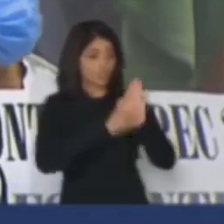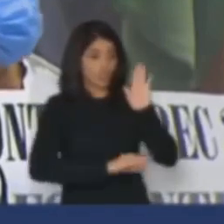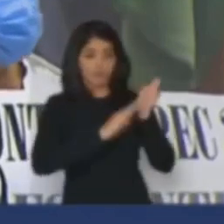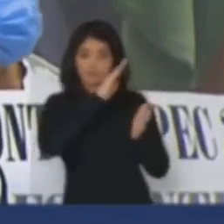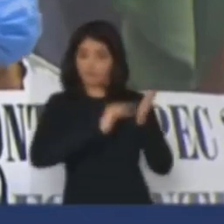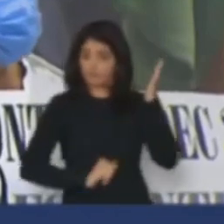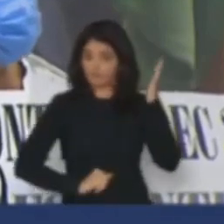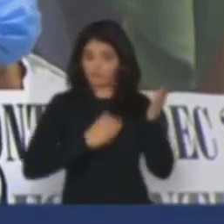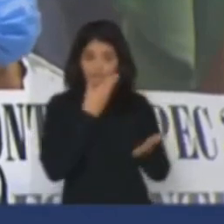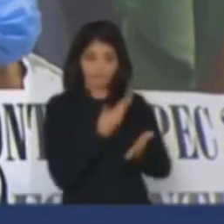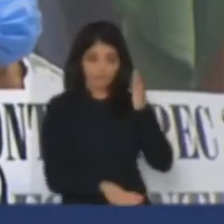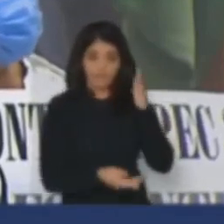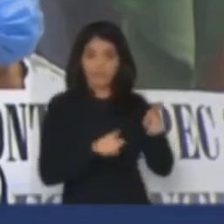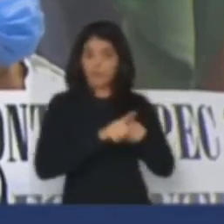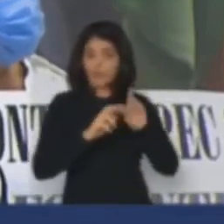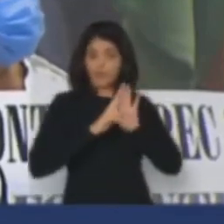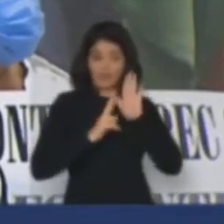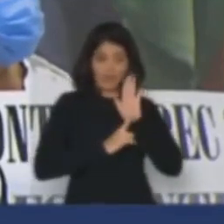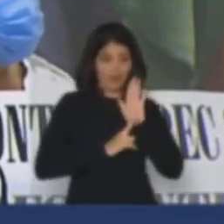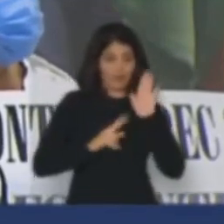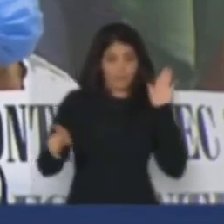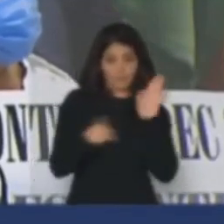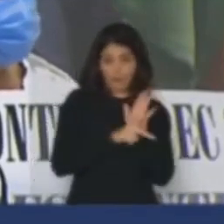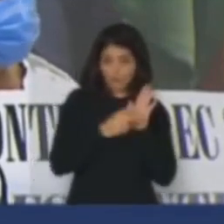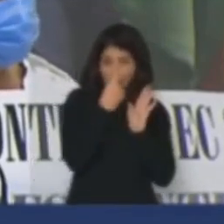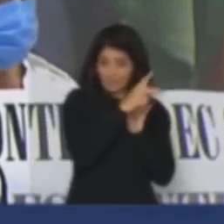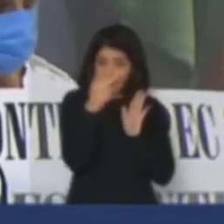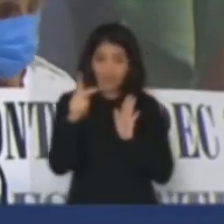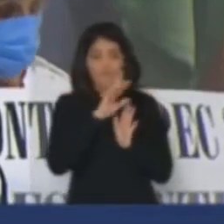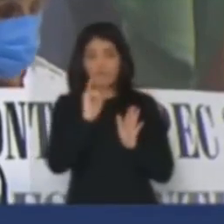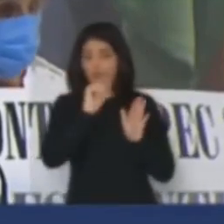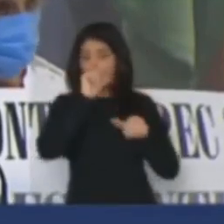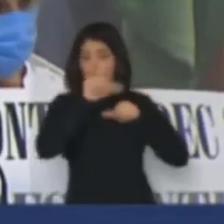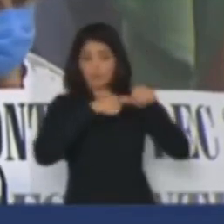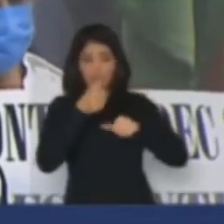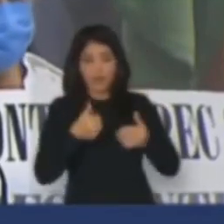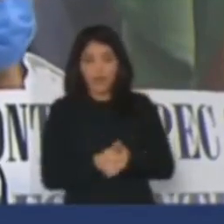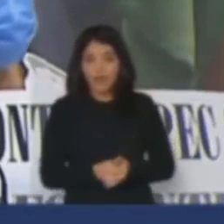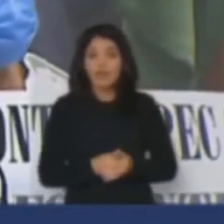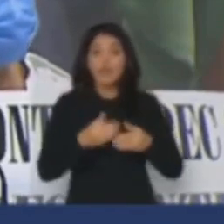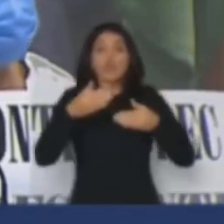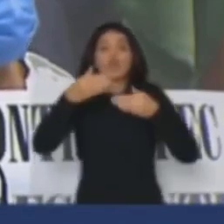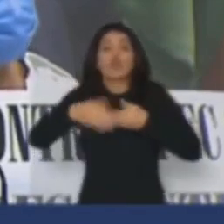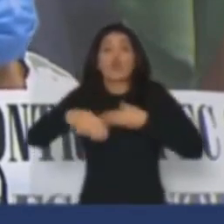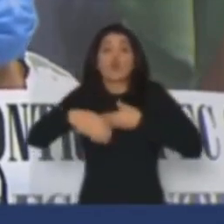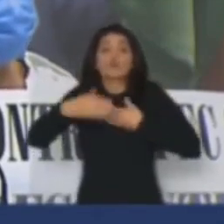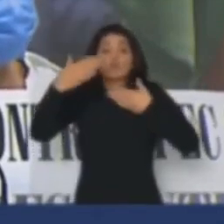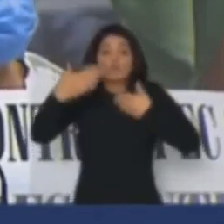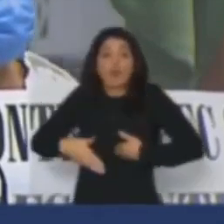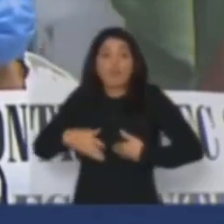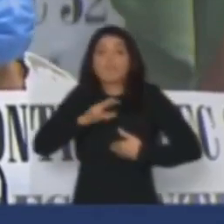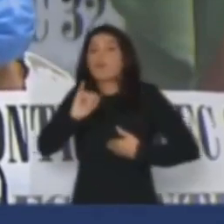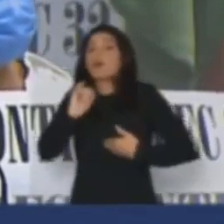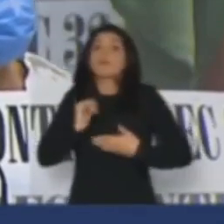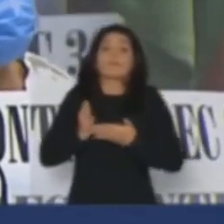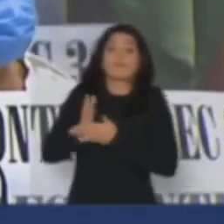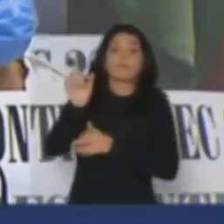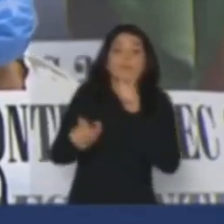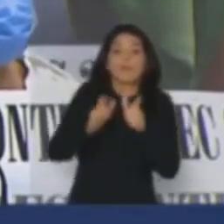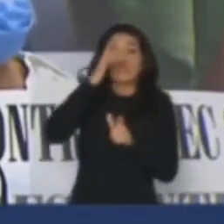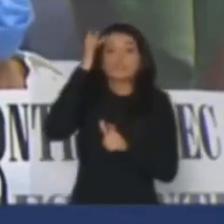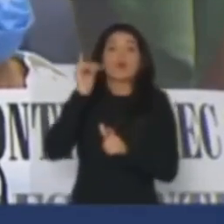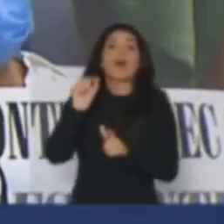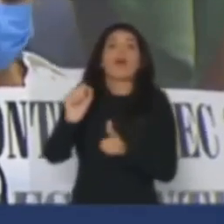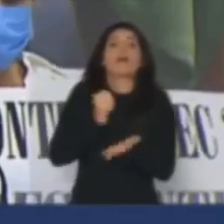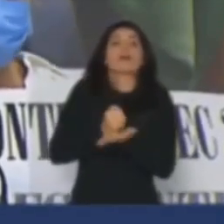nas demissões, nos concursos públicos, onde serão substituídos servidores por pessoas que